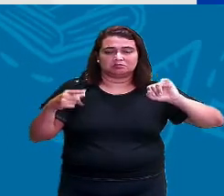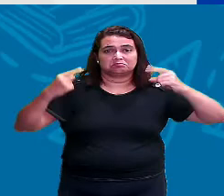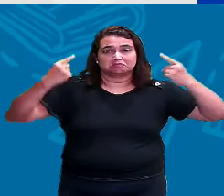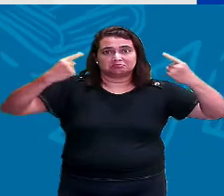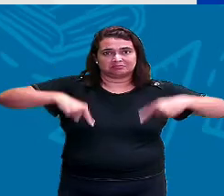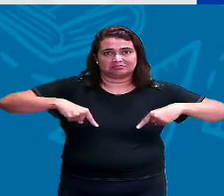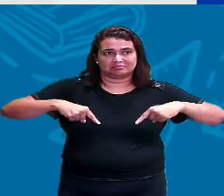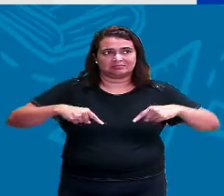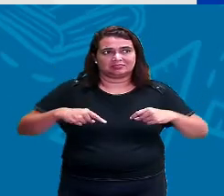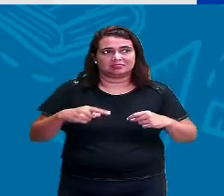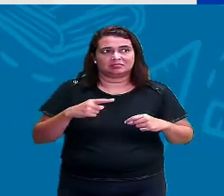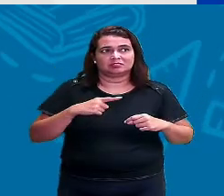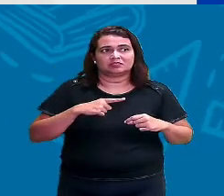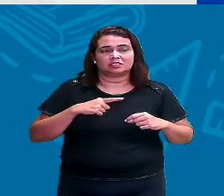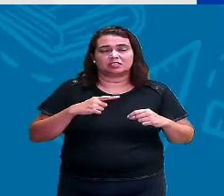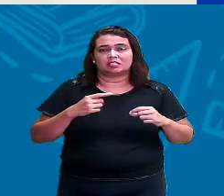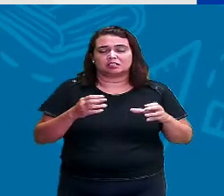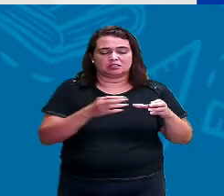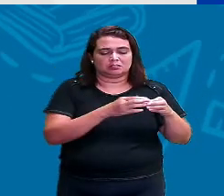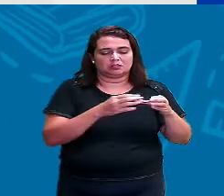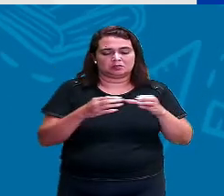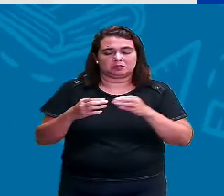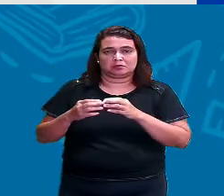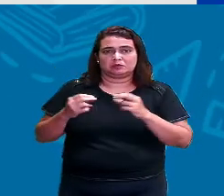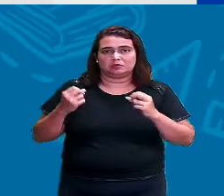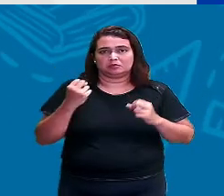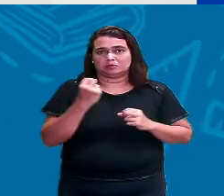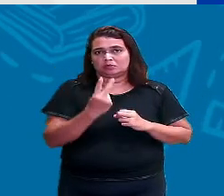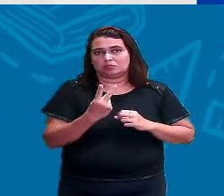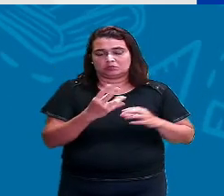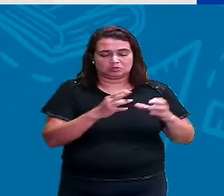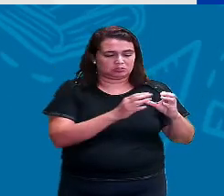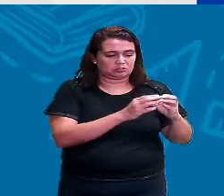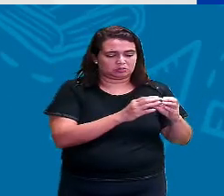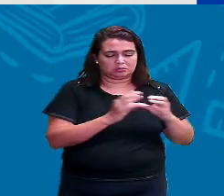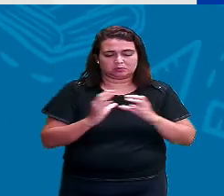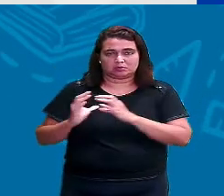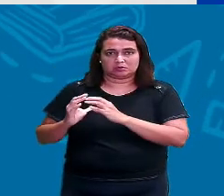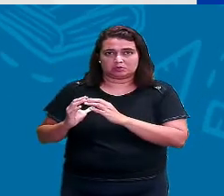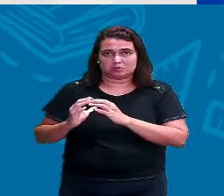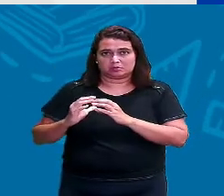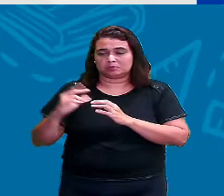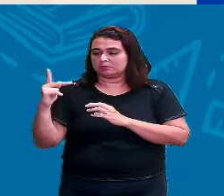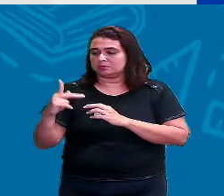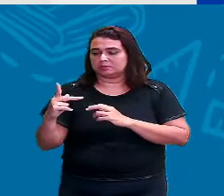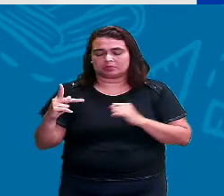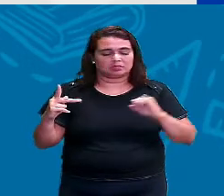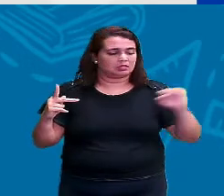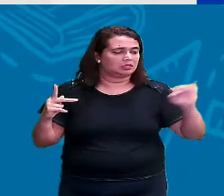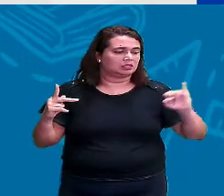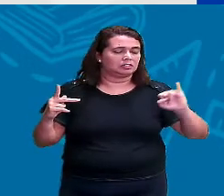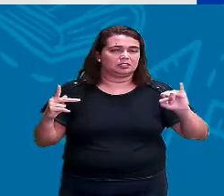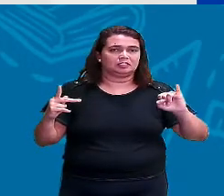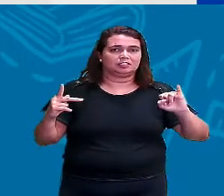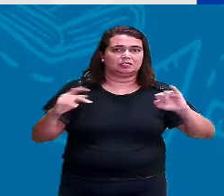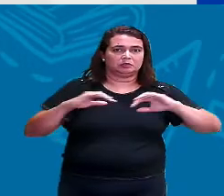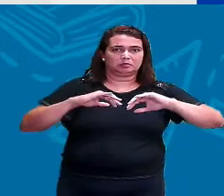São 2 grupos. 2 grupos, um de ímpar, outro de